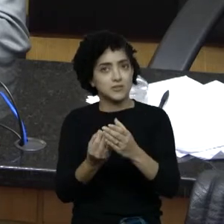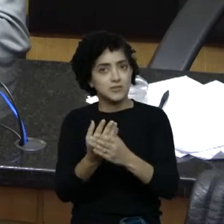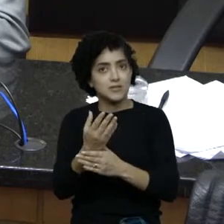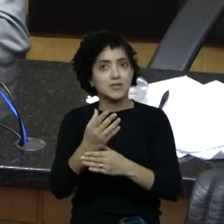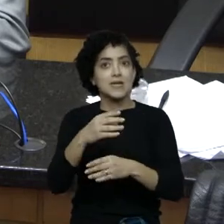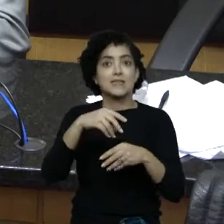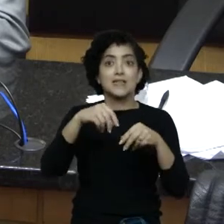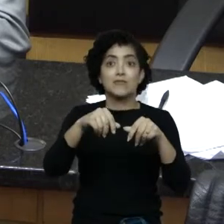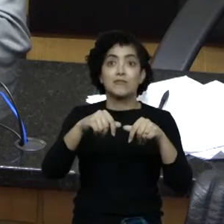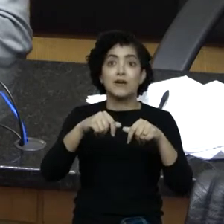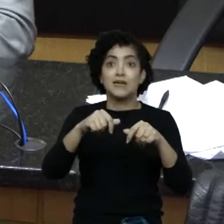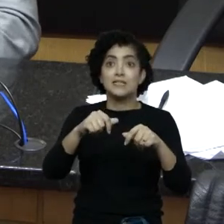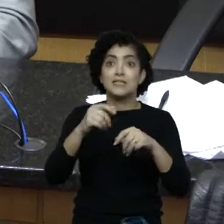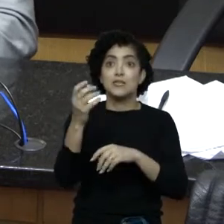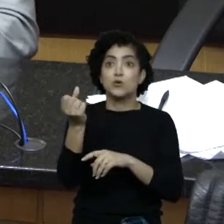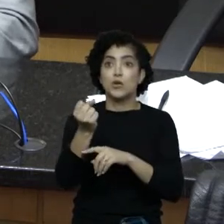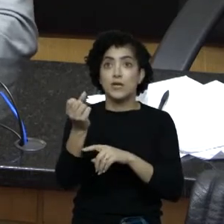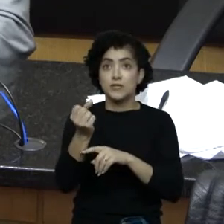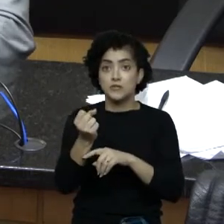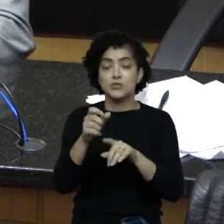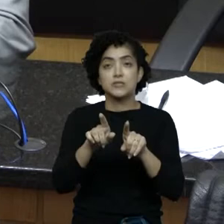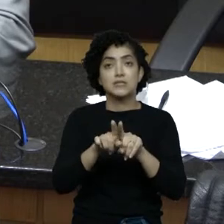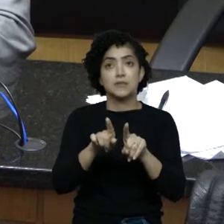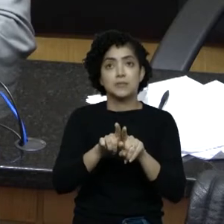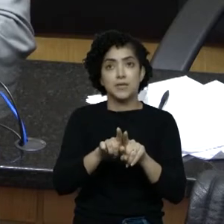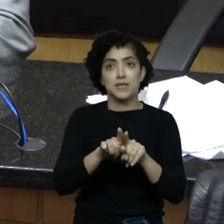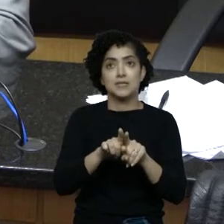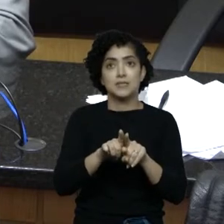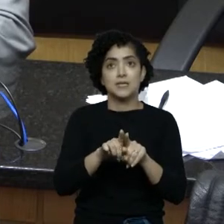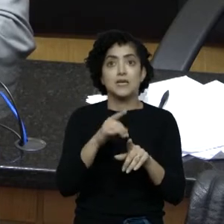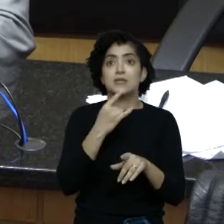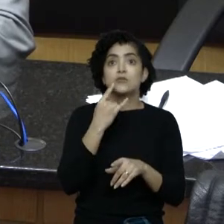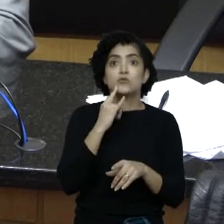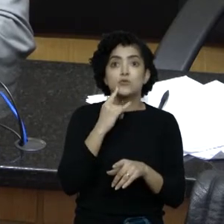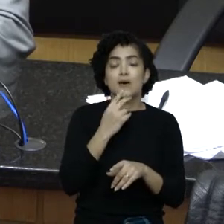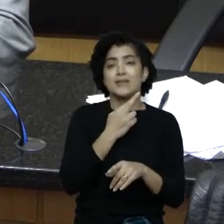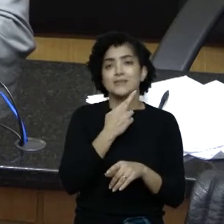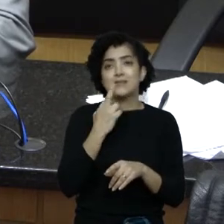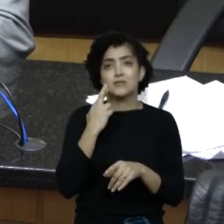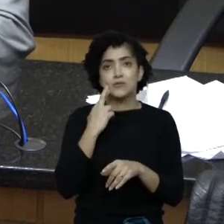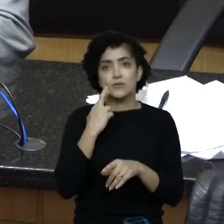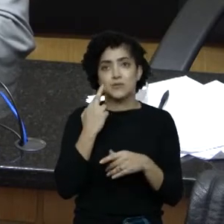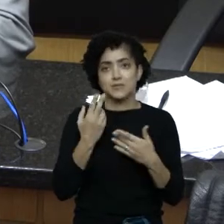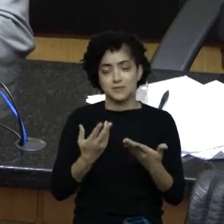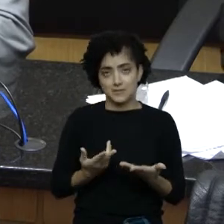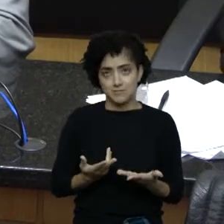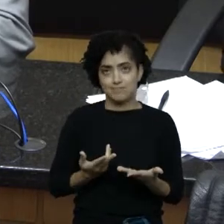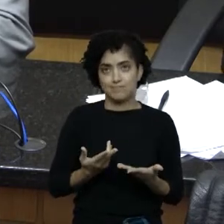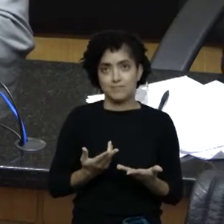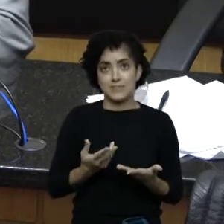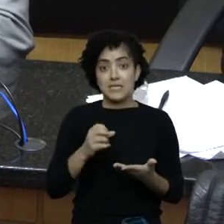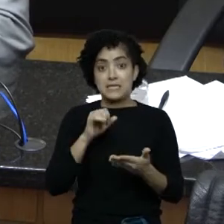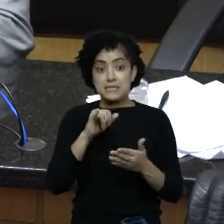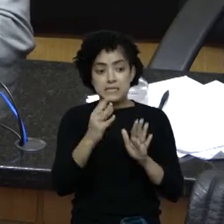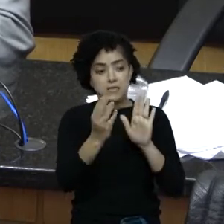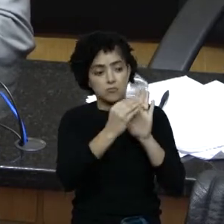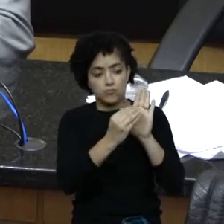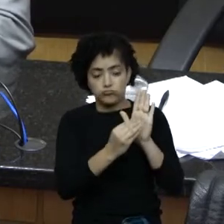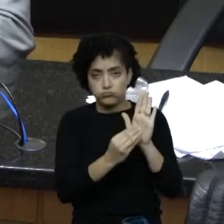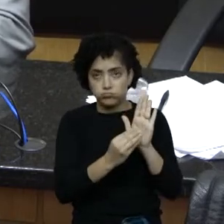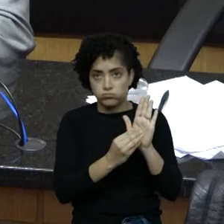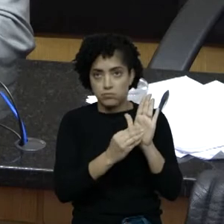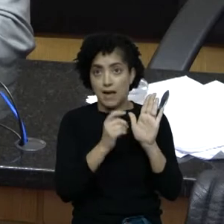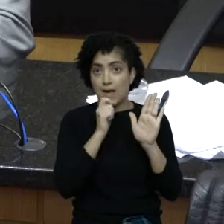Farinha ah e também dos bares e restaurantes se não foi contemplado ainda na sua